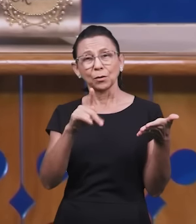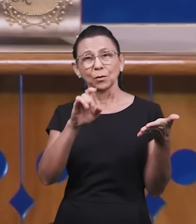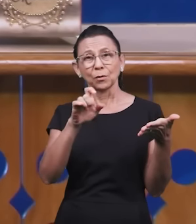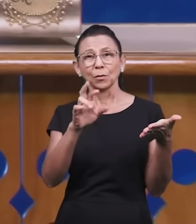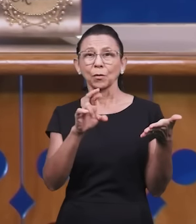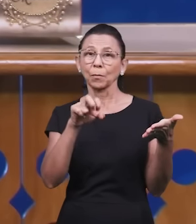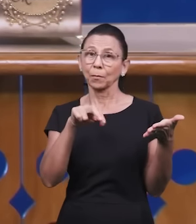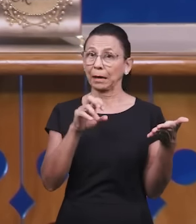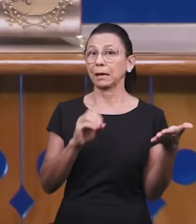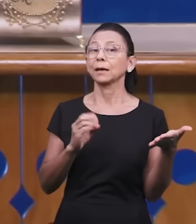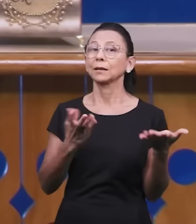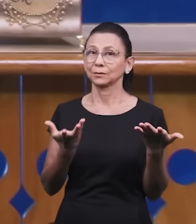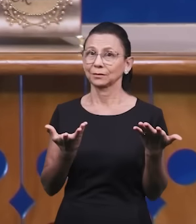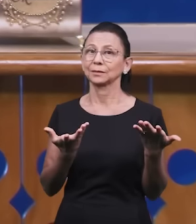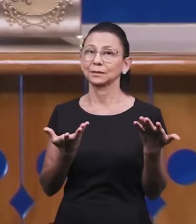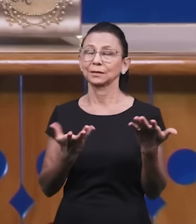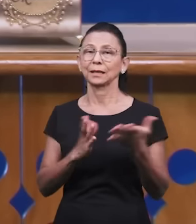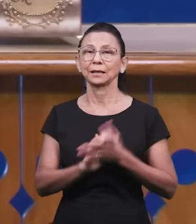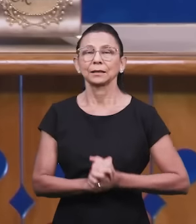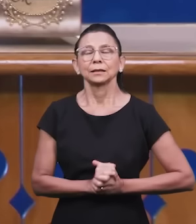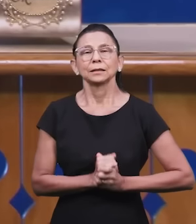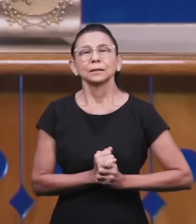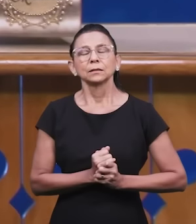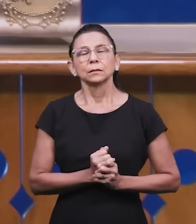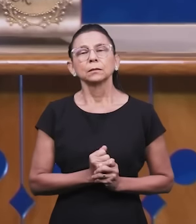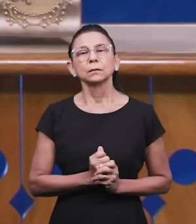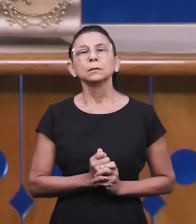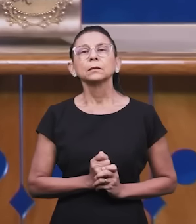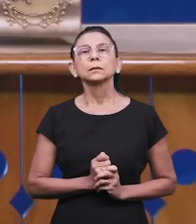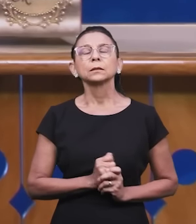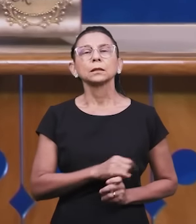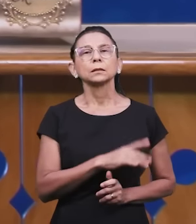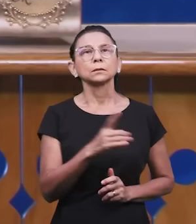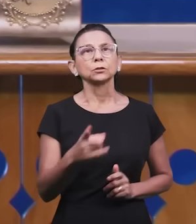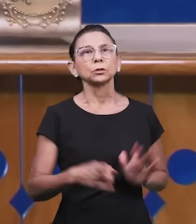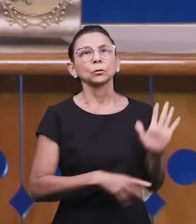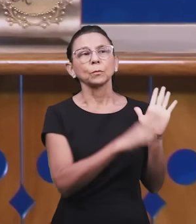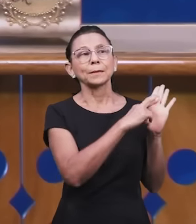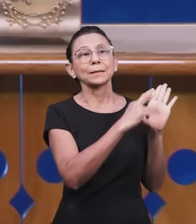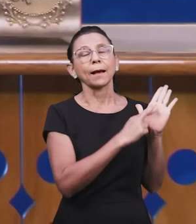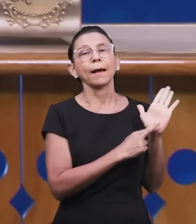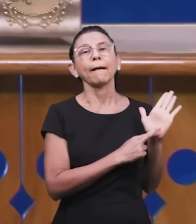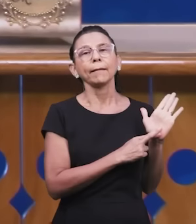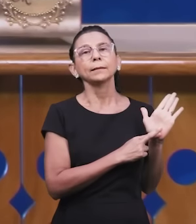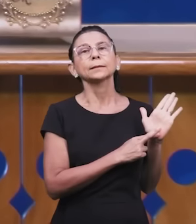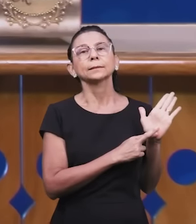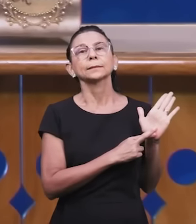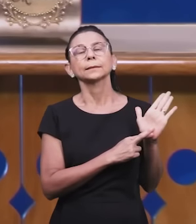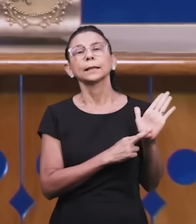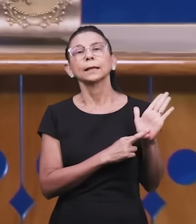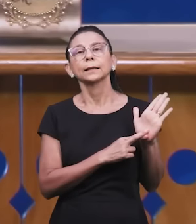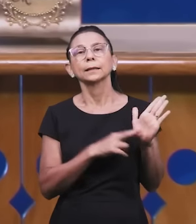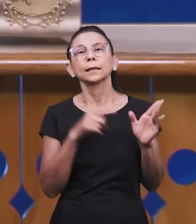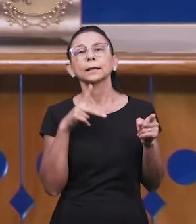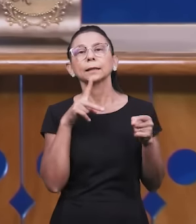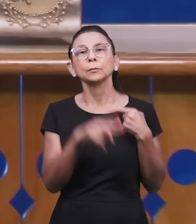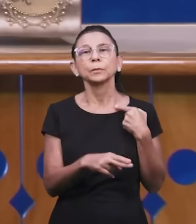estabeleceu aquilo que os dogmas impediam durante a Idade Média, né? de que a ciência